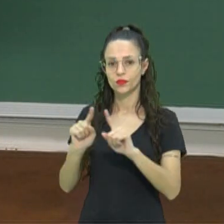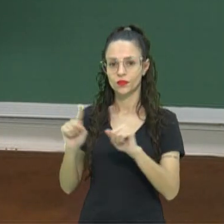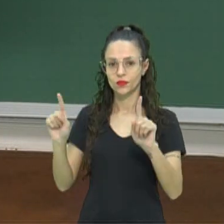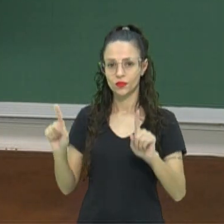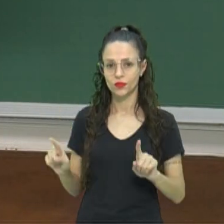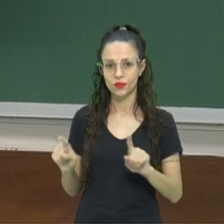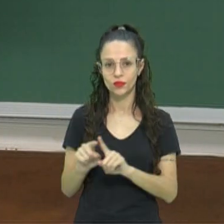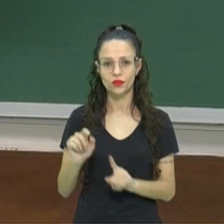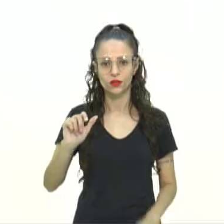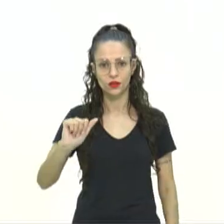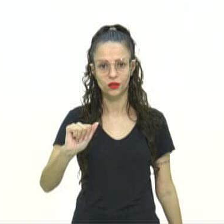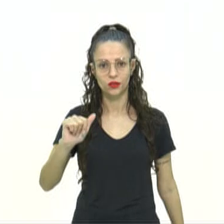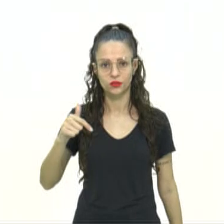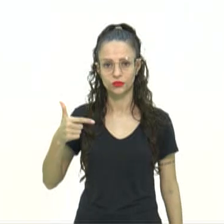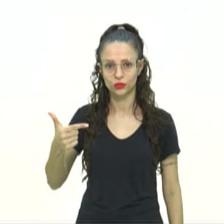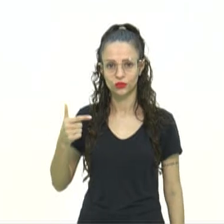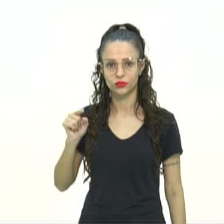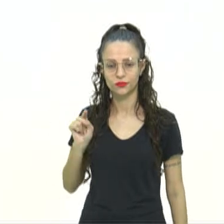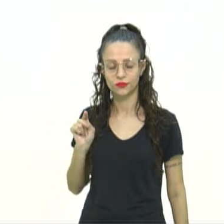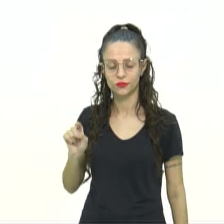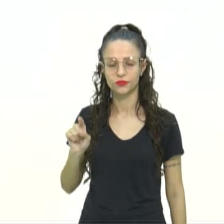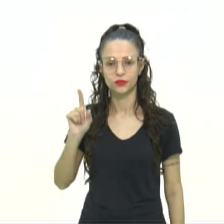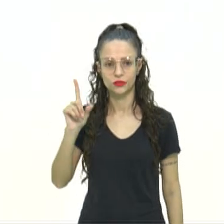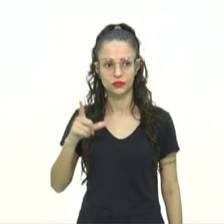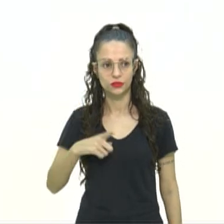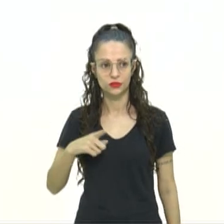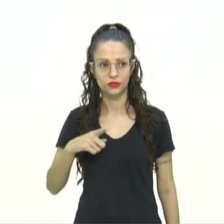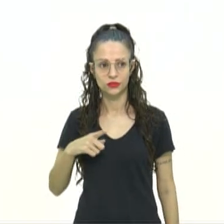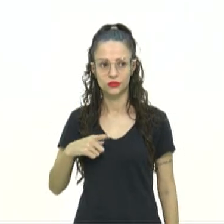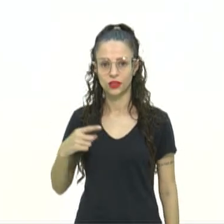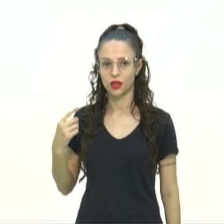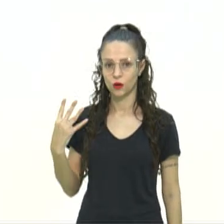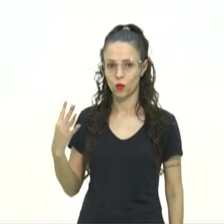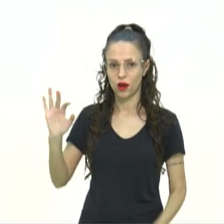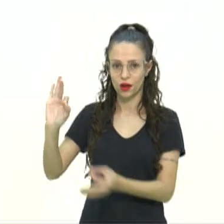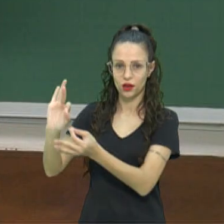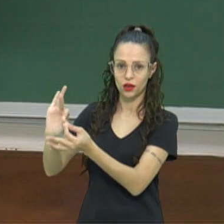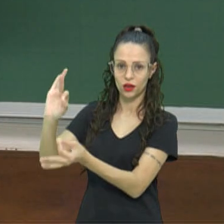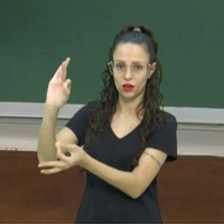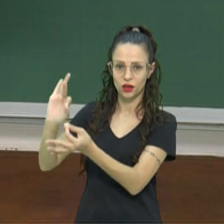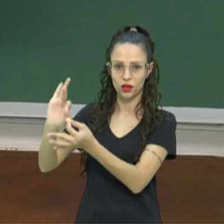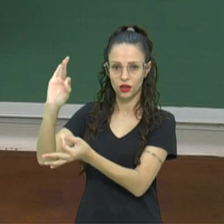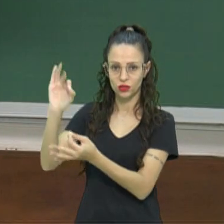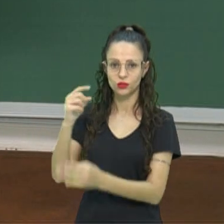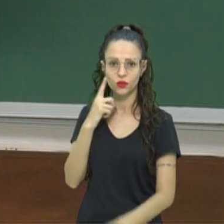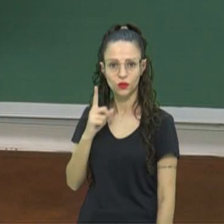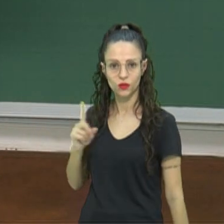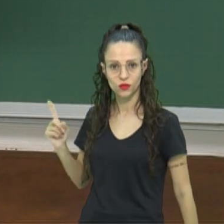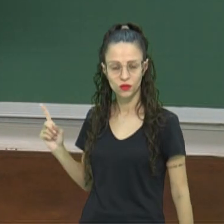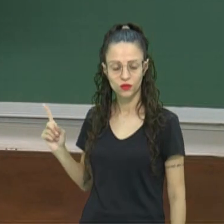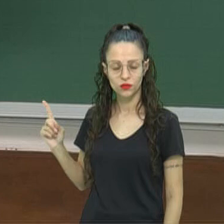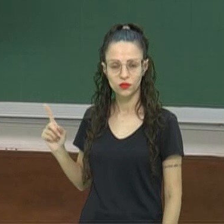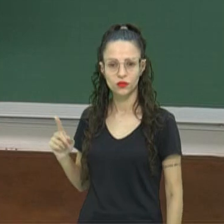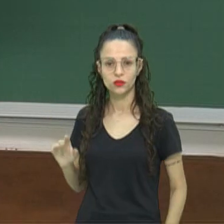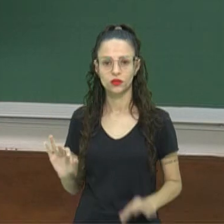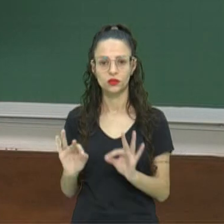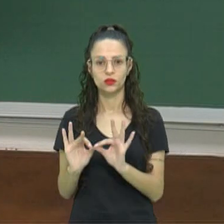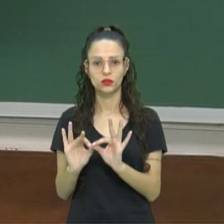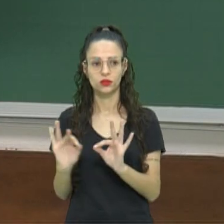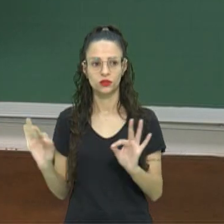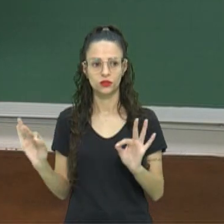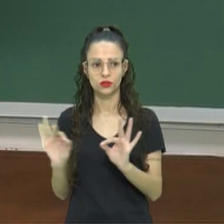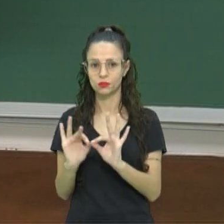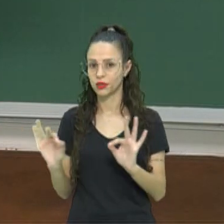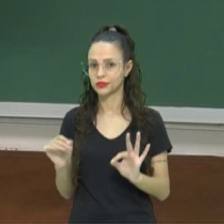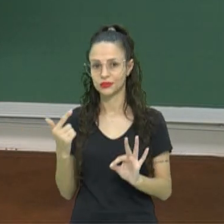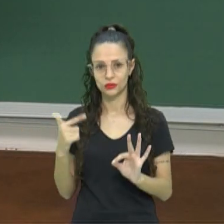retângulo 2? O retângulo 2, ele tem 4 de altura, está bem especificado ali, e a base dele que não